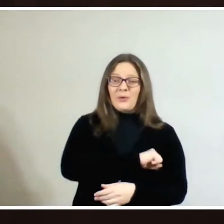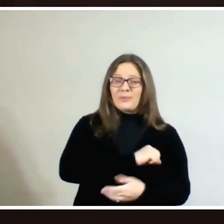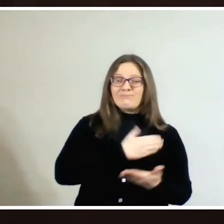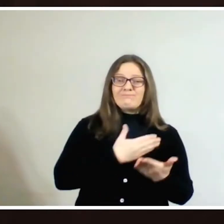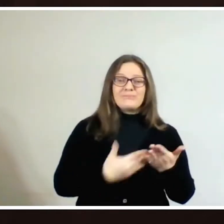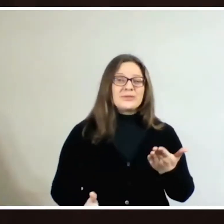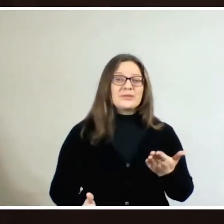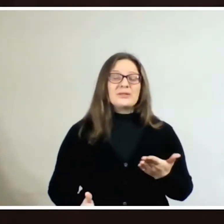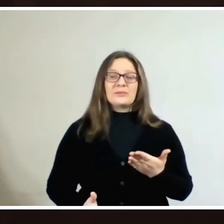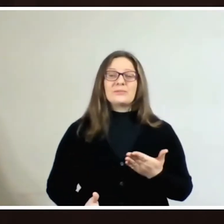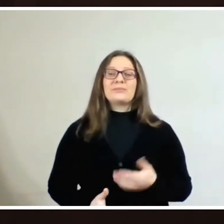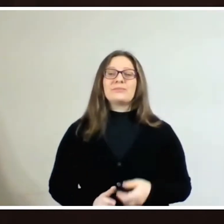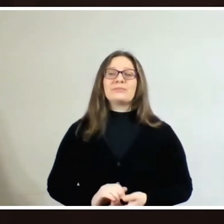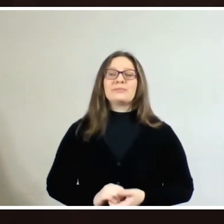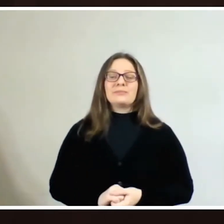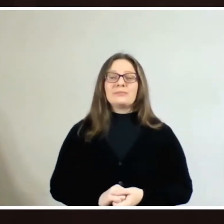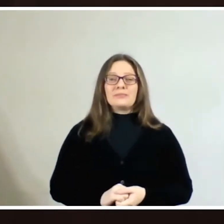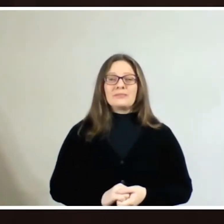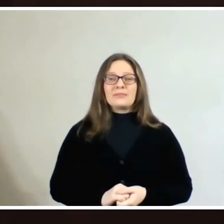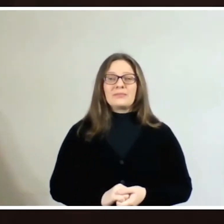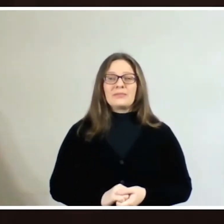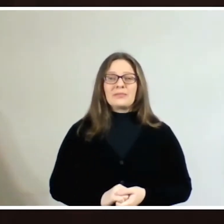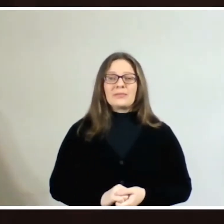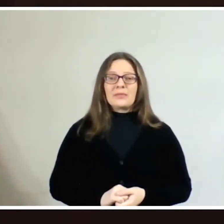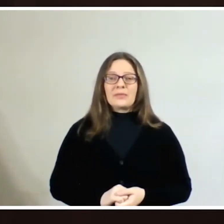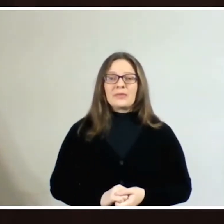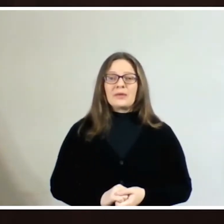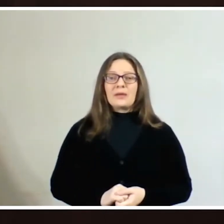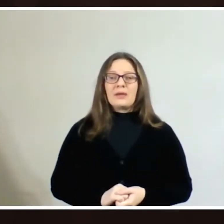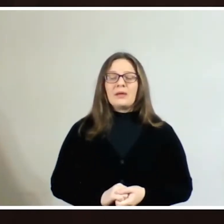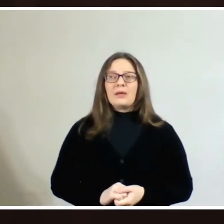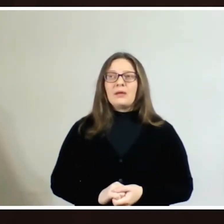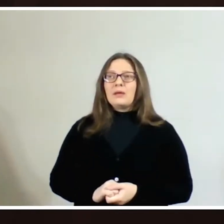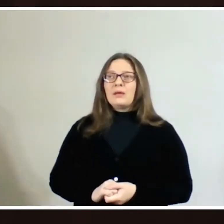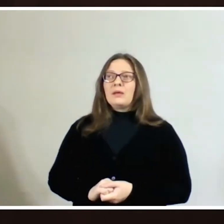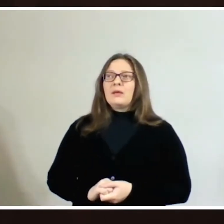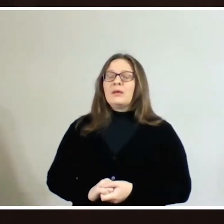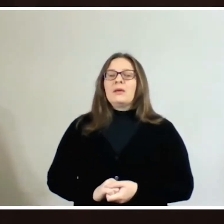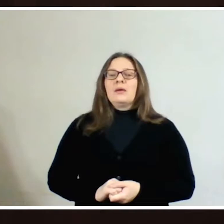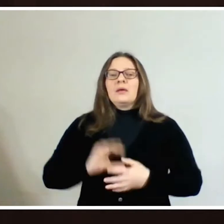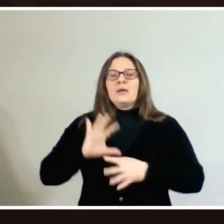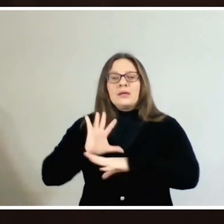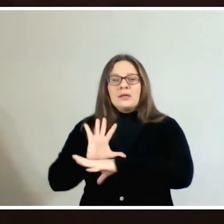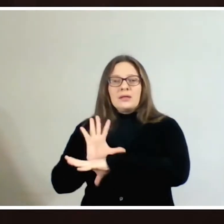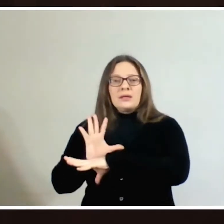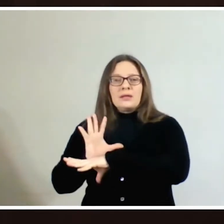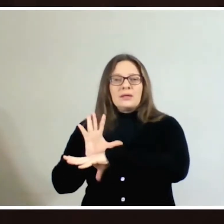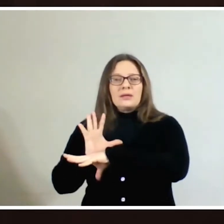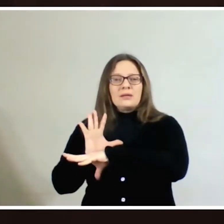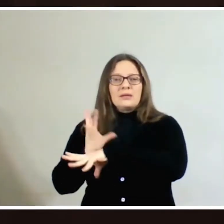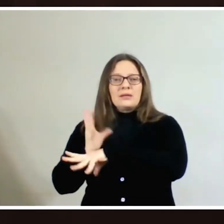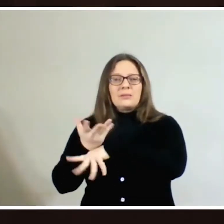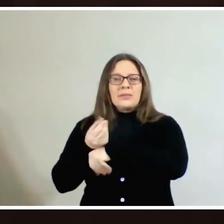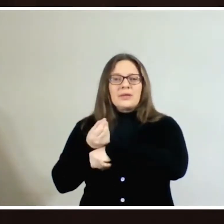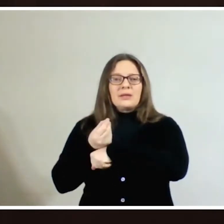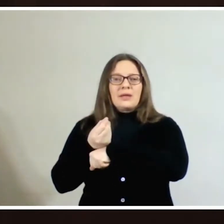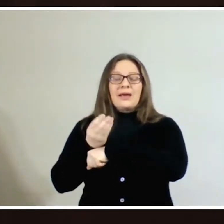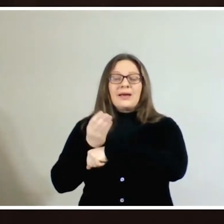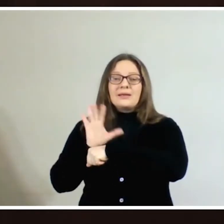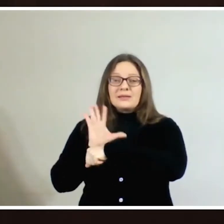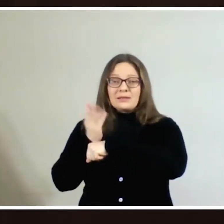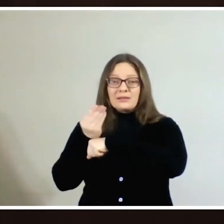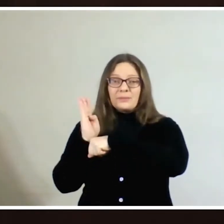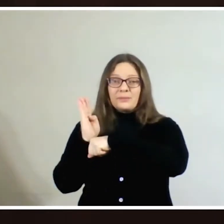E no segundo, na igreja em Esmirna, mesmo com perseguições, porque Satanás, a